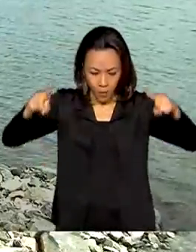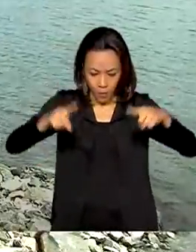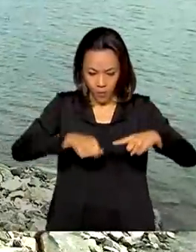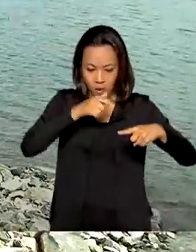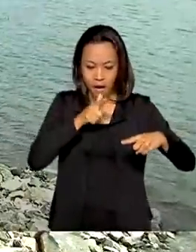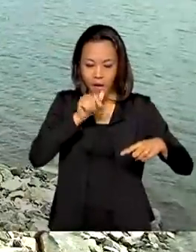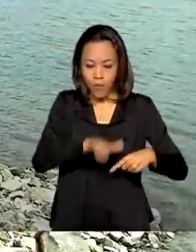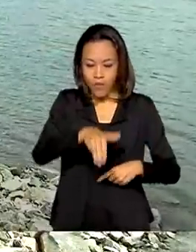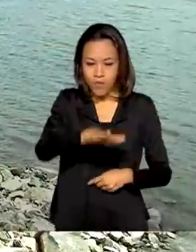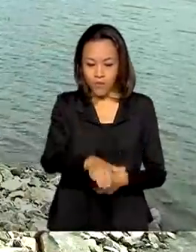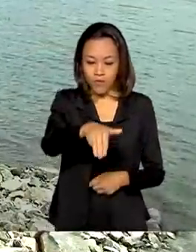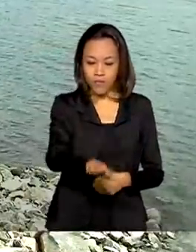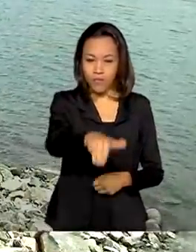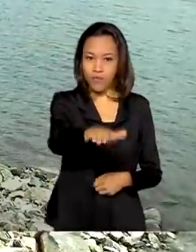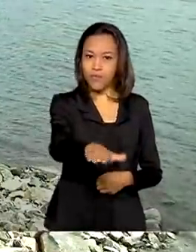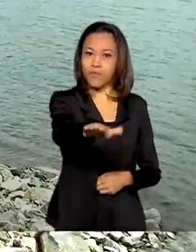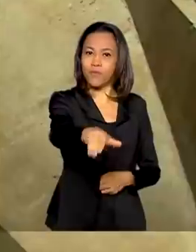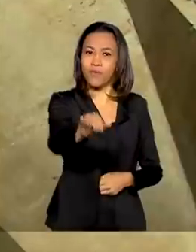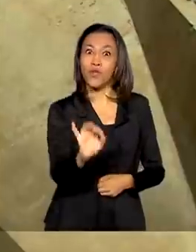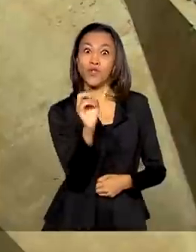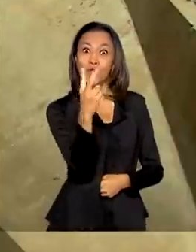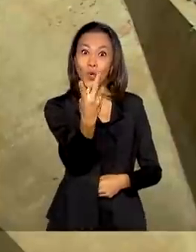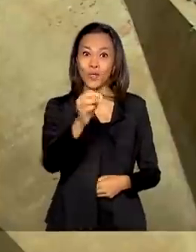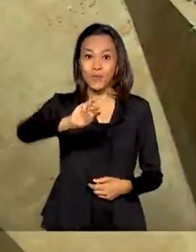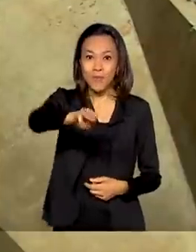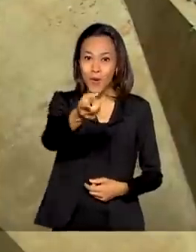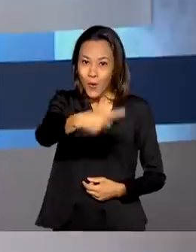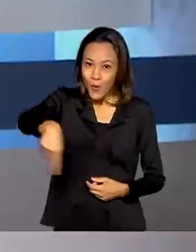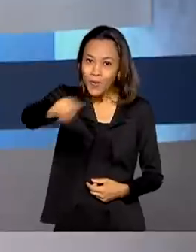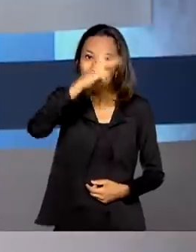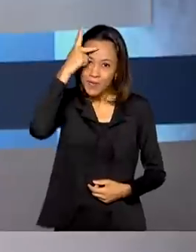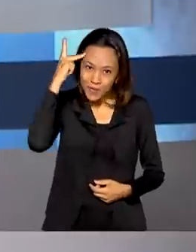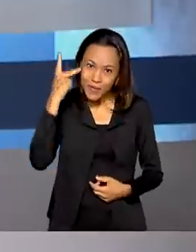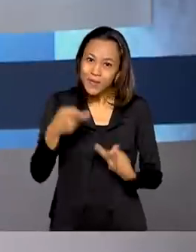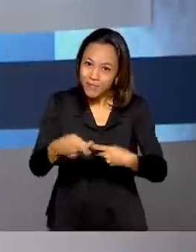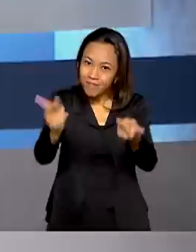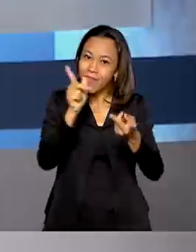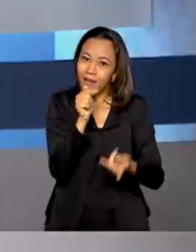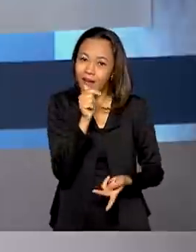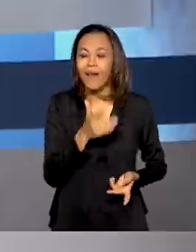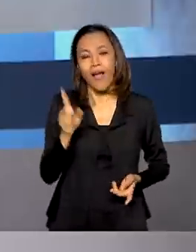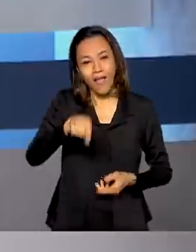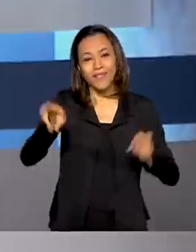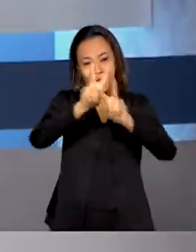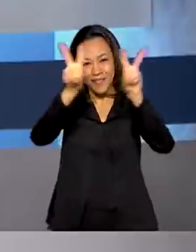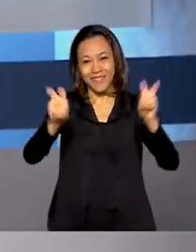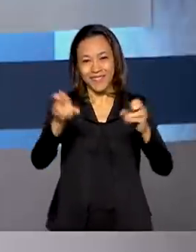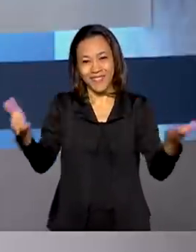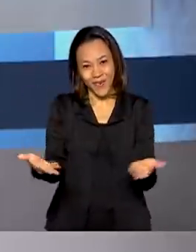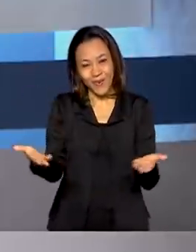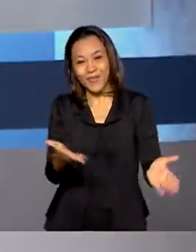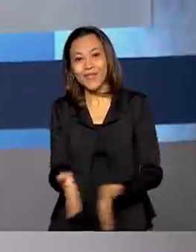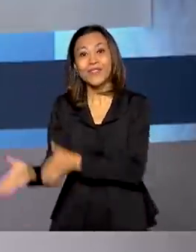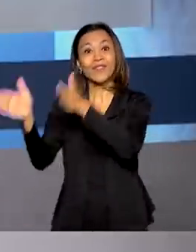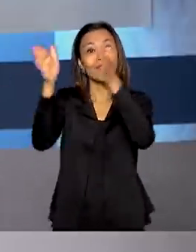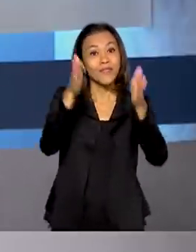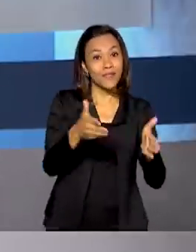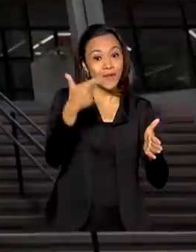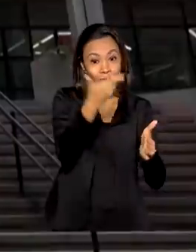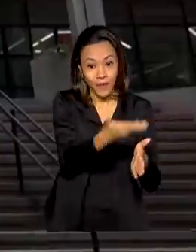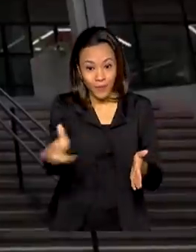do Agreste, que vai levar água para 2 milhões de pessoas. Esse é um dos destaques de hoje e vamos mostrar